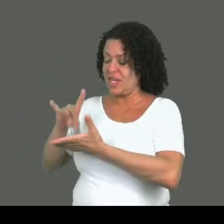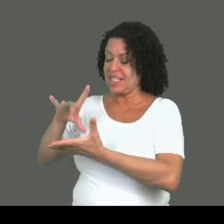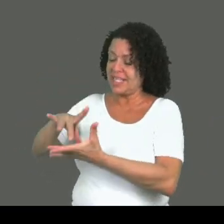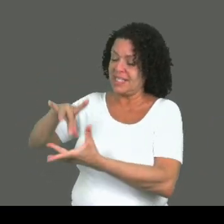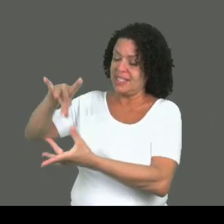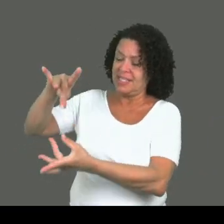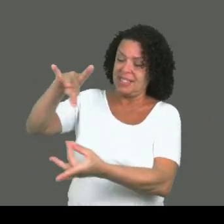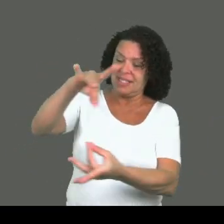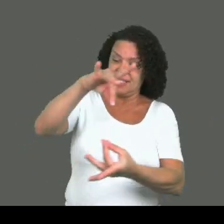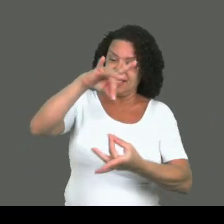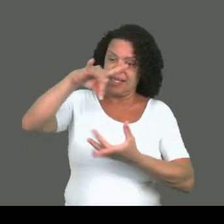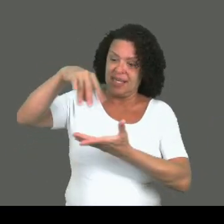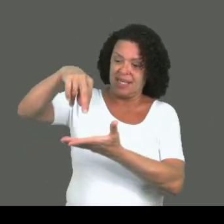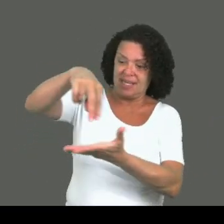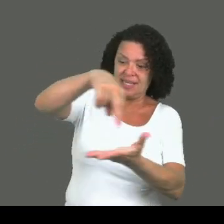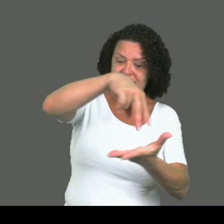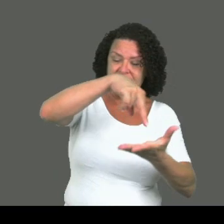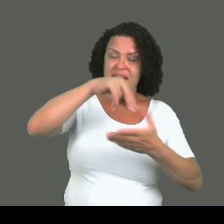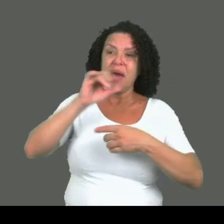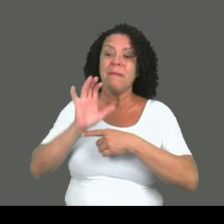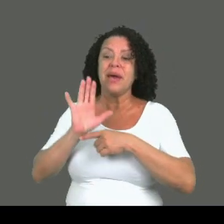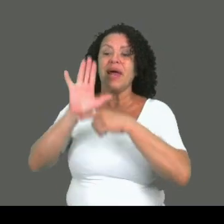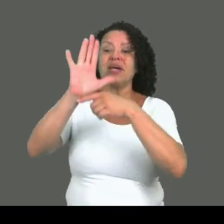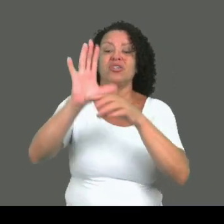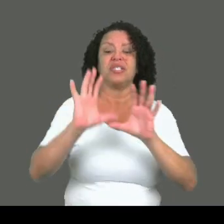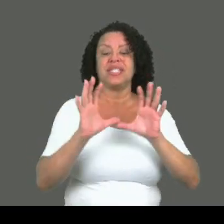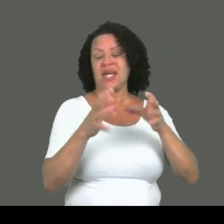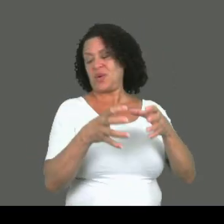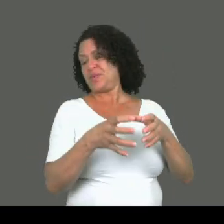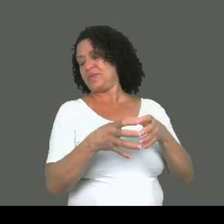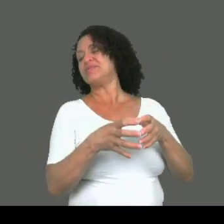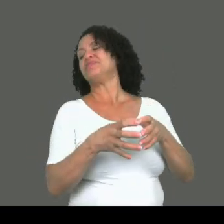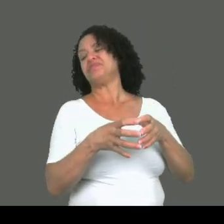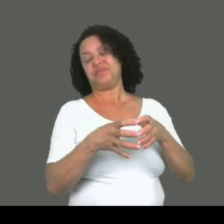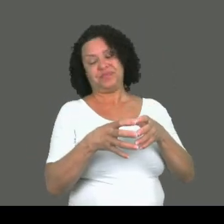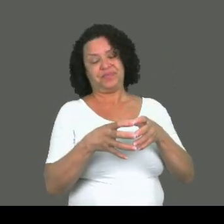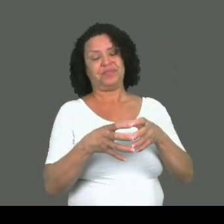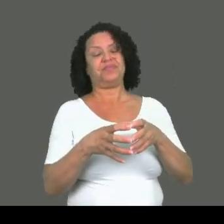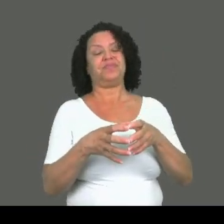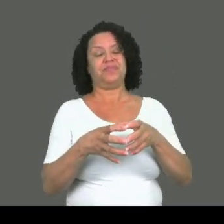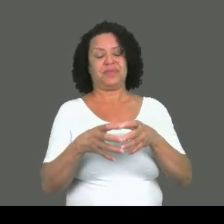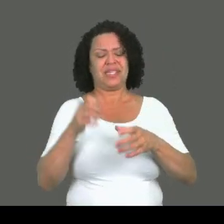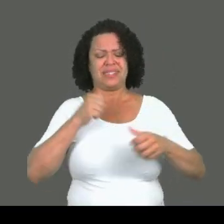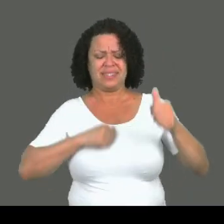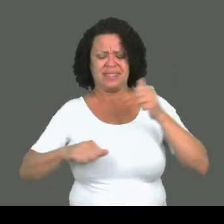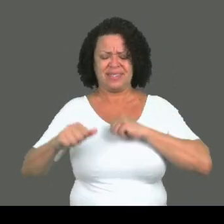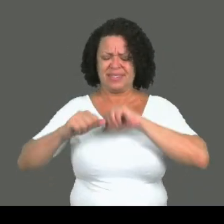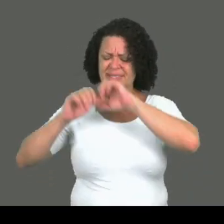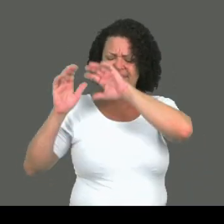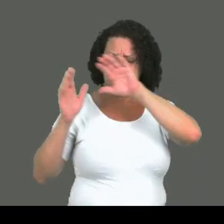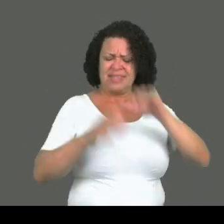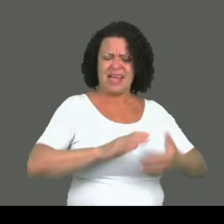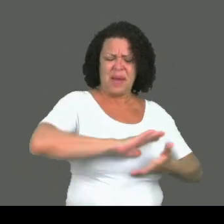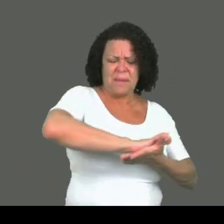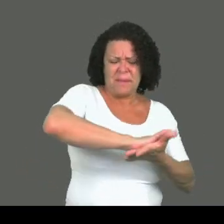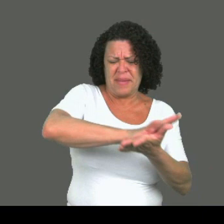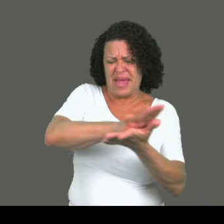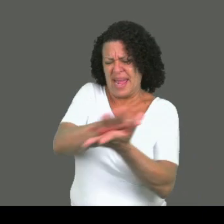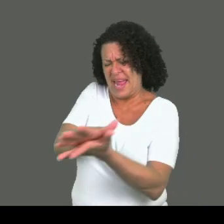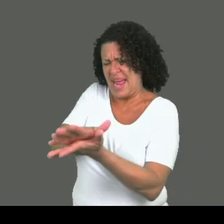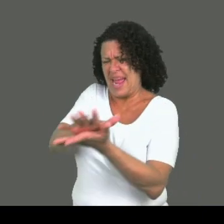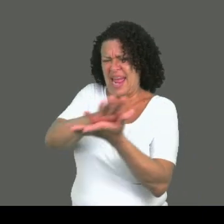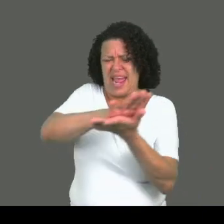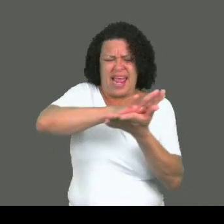na dança, para servir a comunidade. Liberte-se da ansiedade do preconceito,